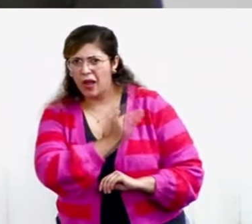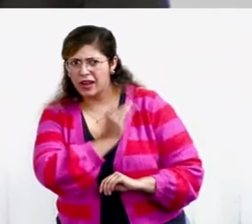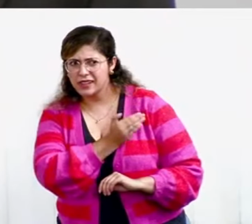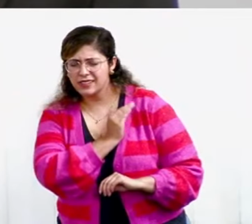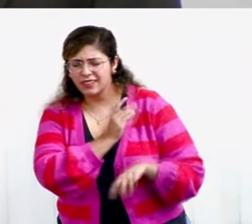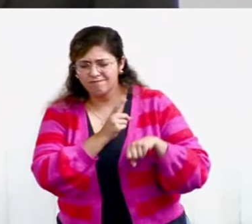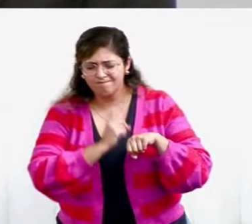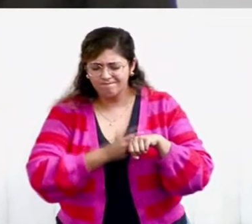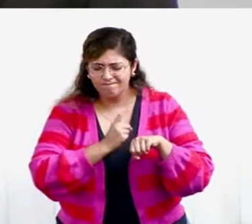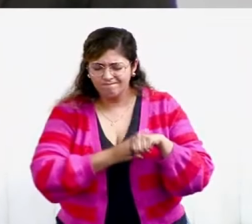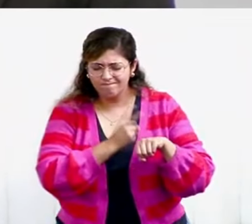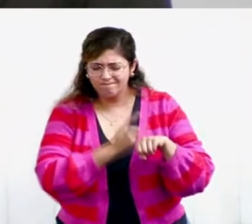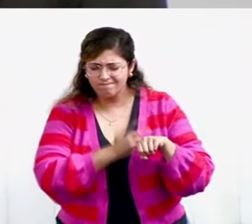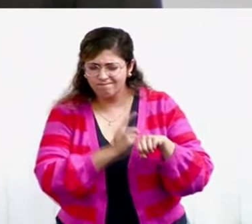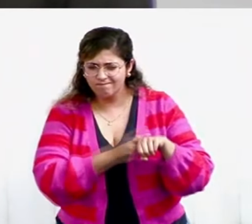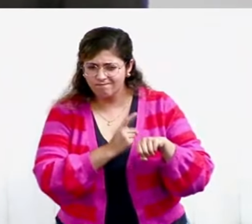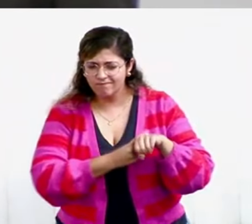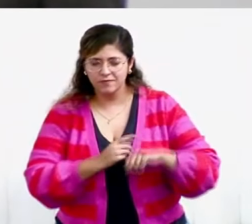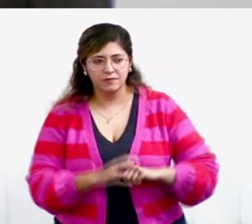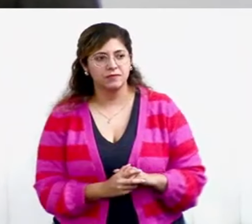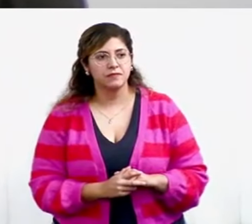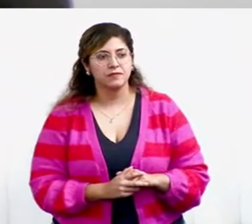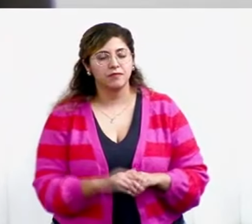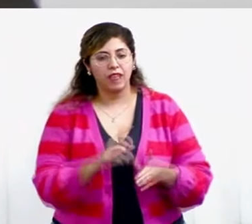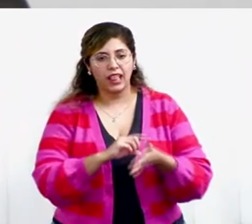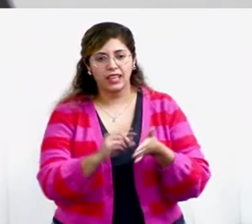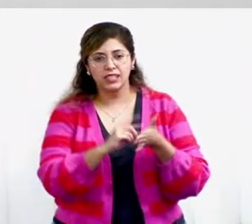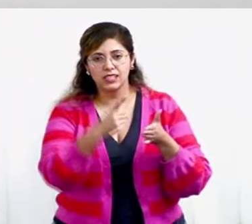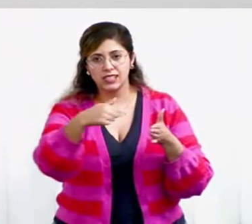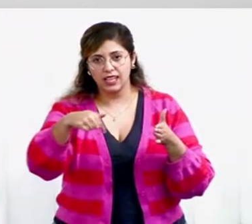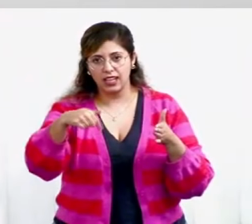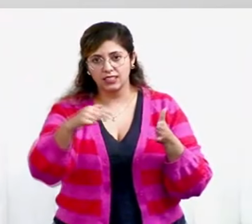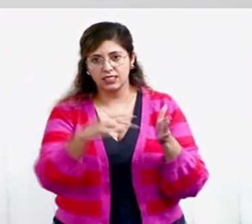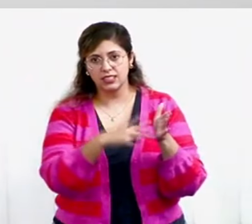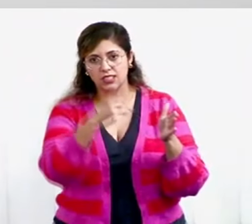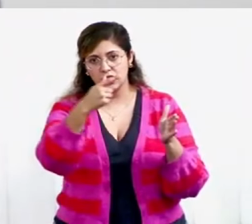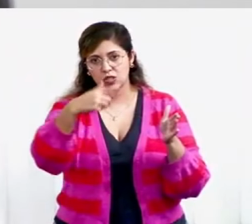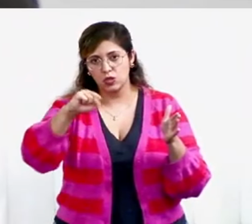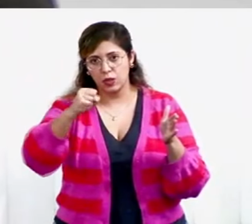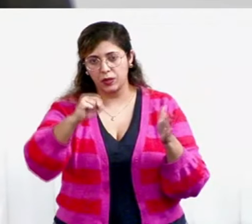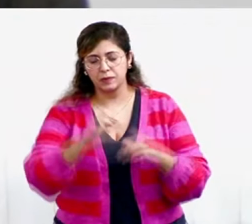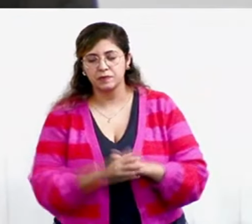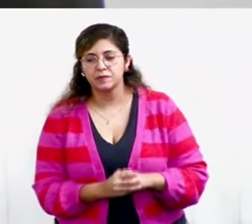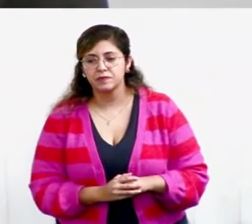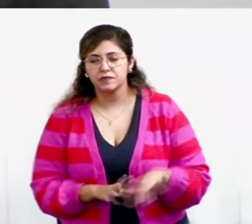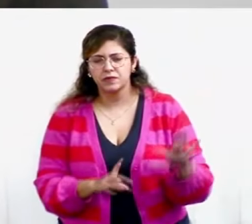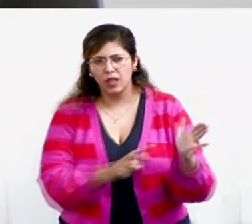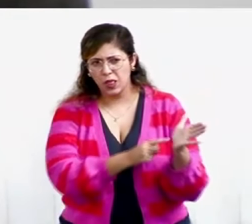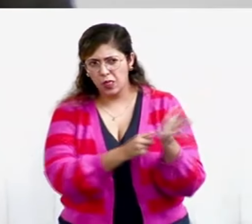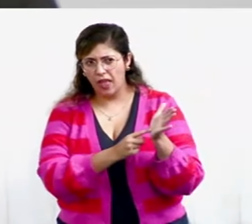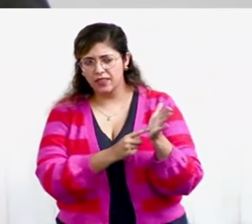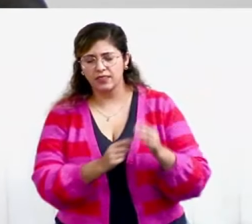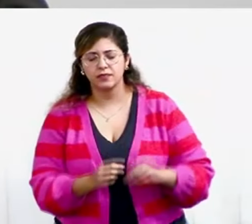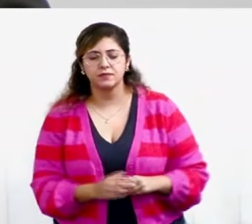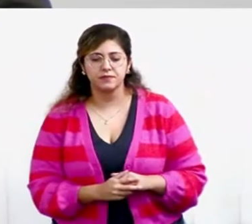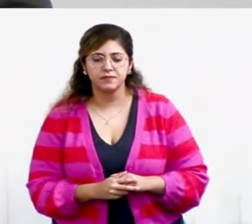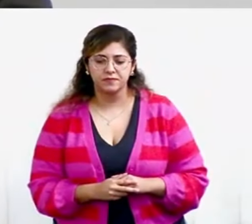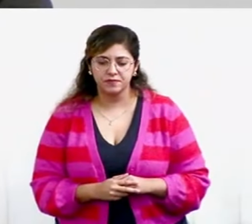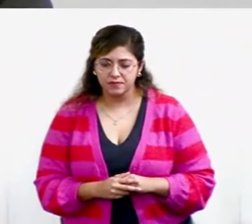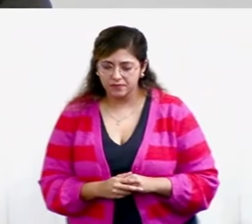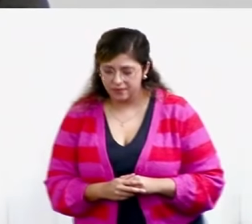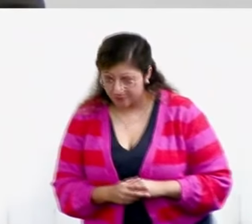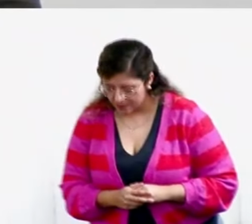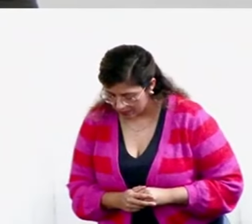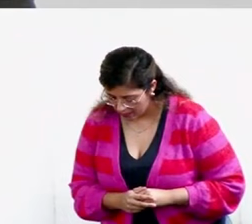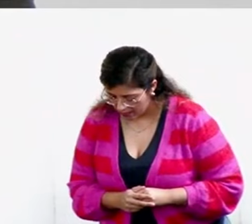homem? Se você perceber, os versos 17, 18 e 19 estão destacando algumas coisas daquilo que